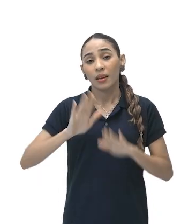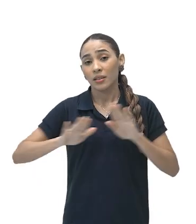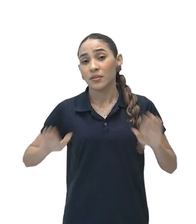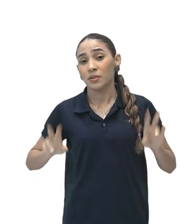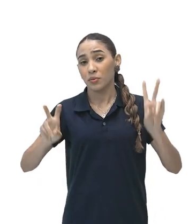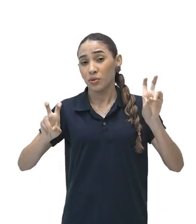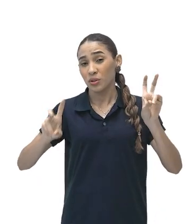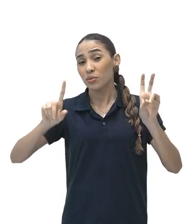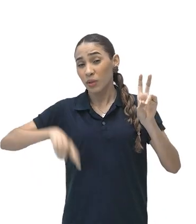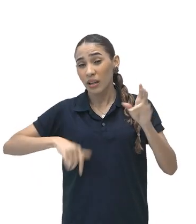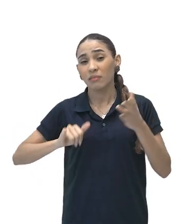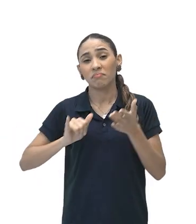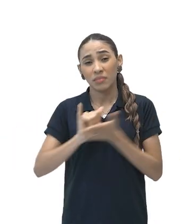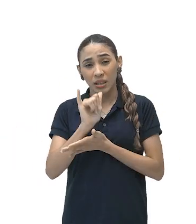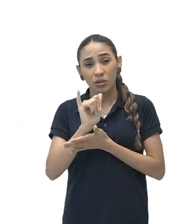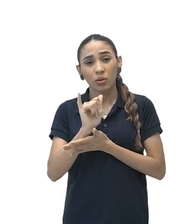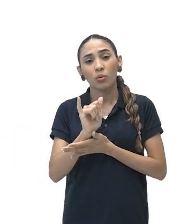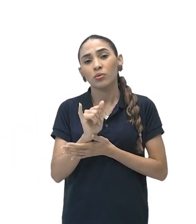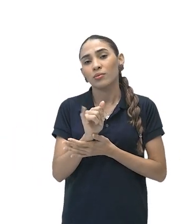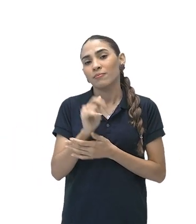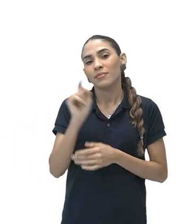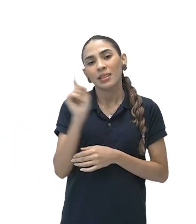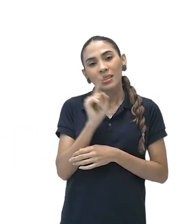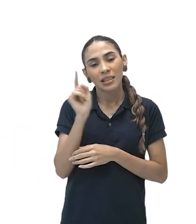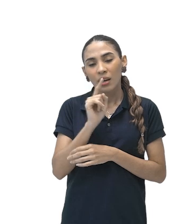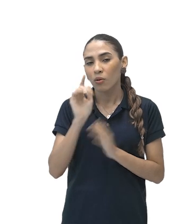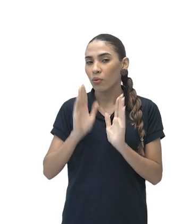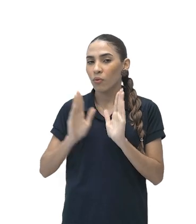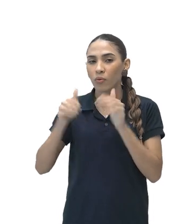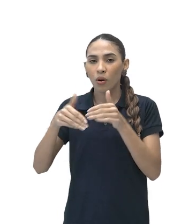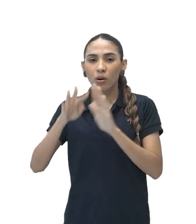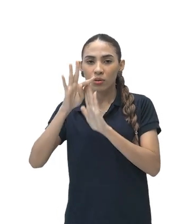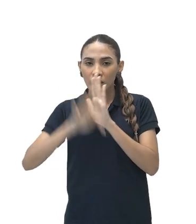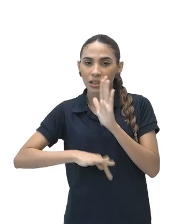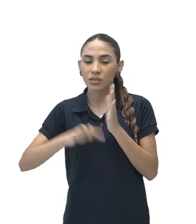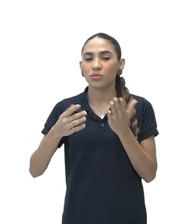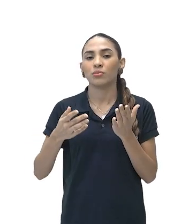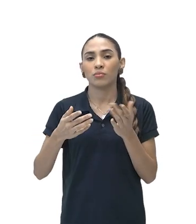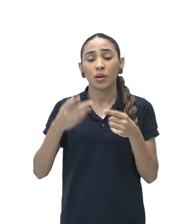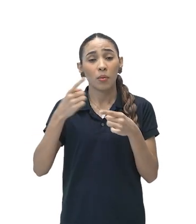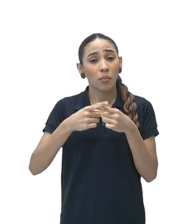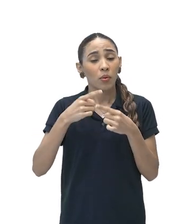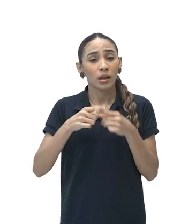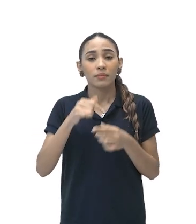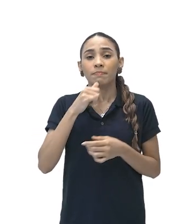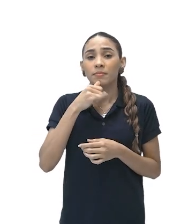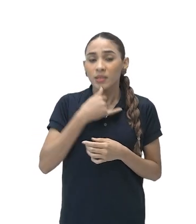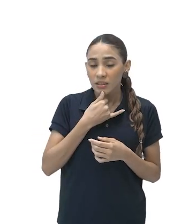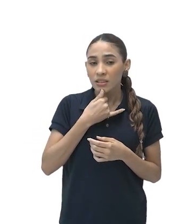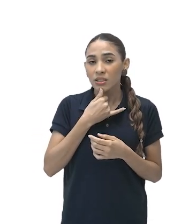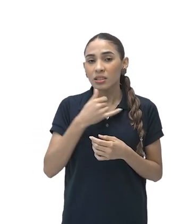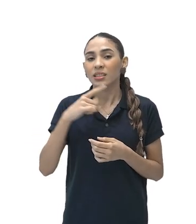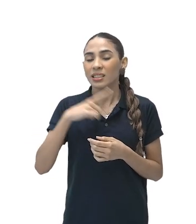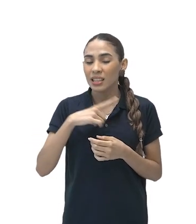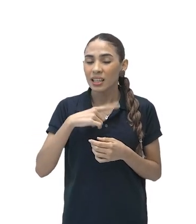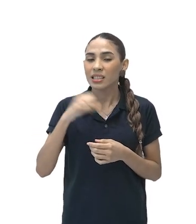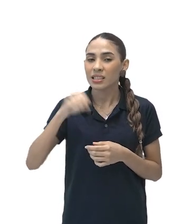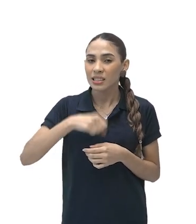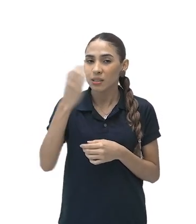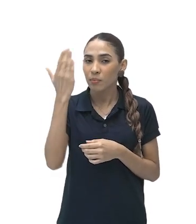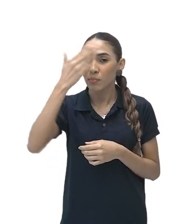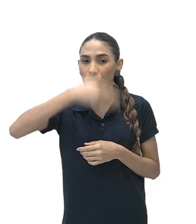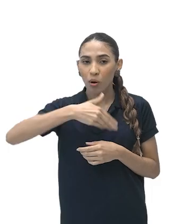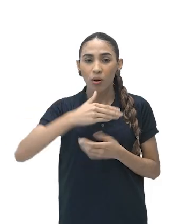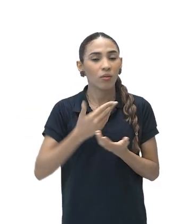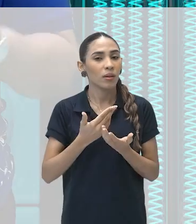o título é enganoso e não corresponde ao restante do texto, porque, infelizmente, tem se comprovado que